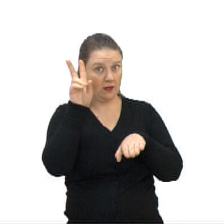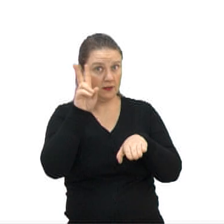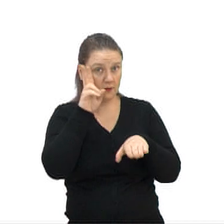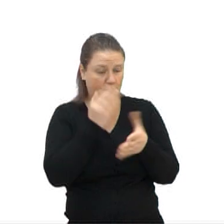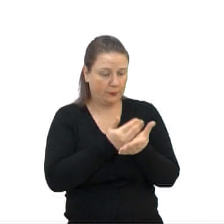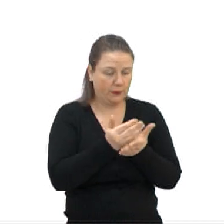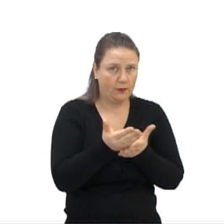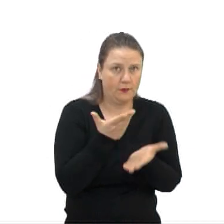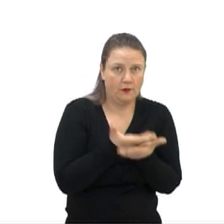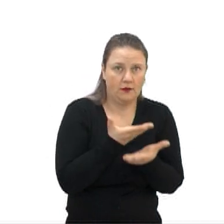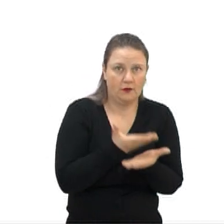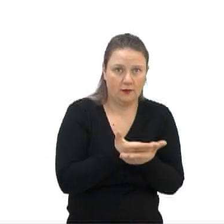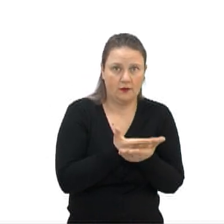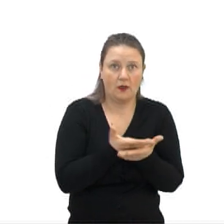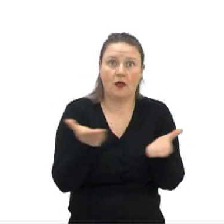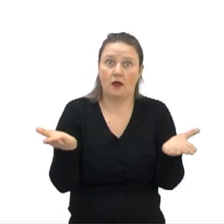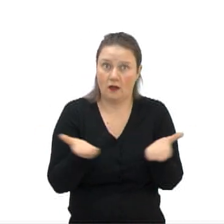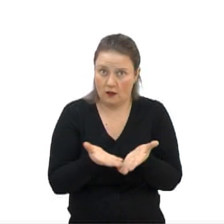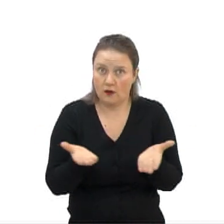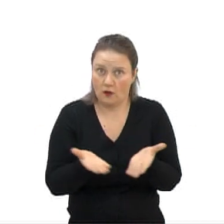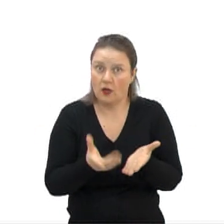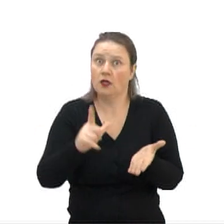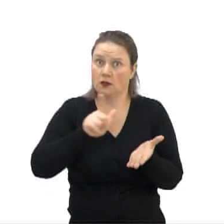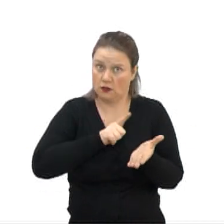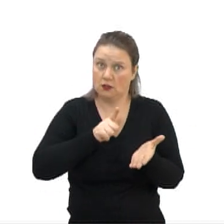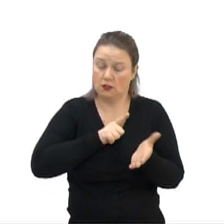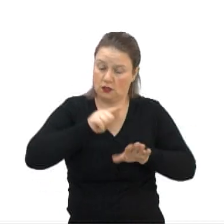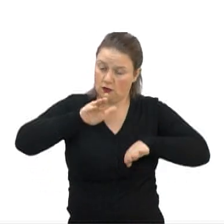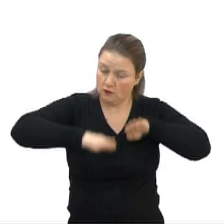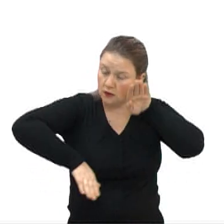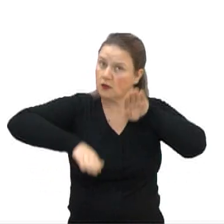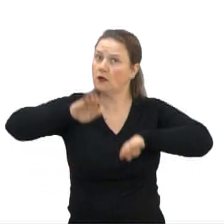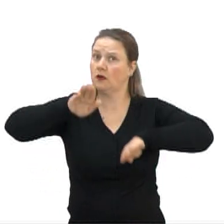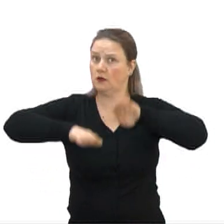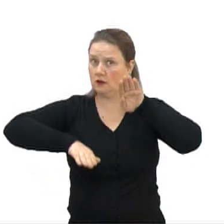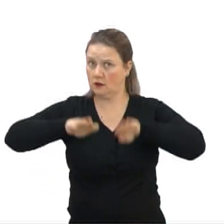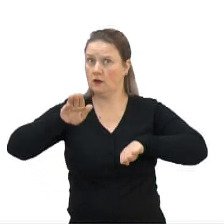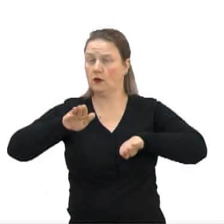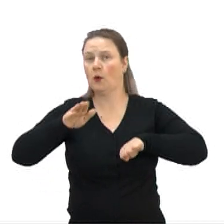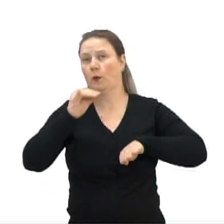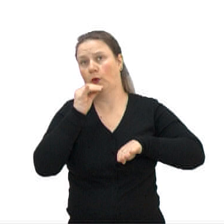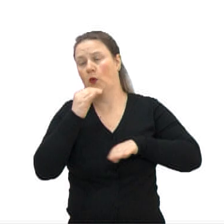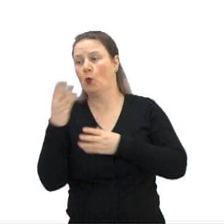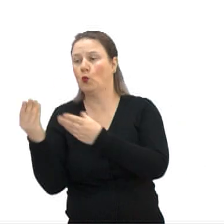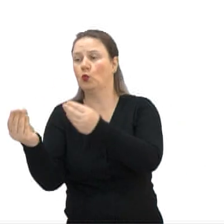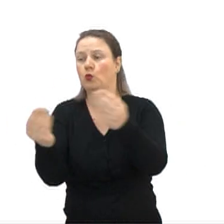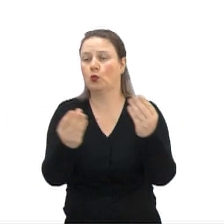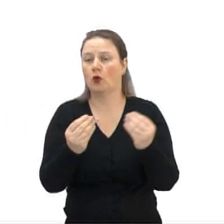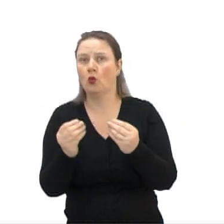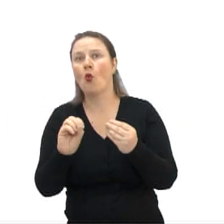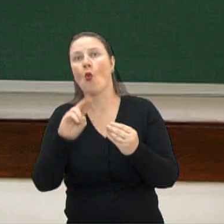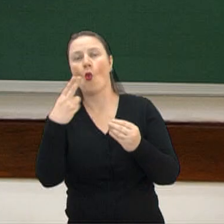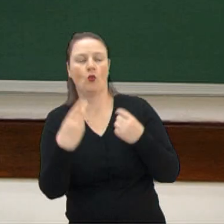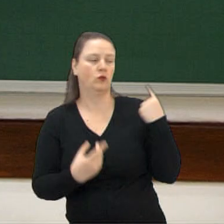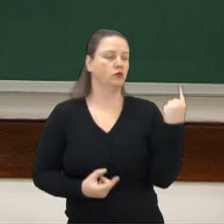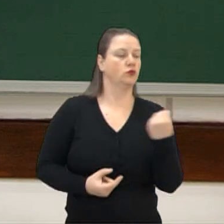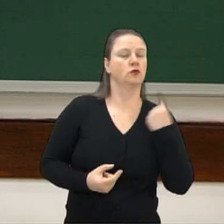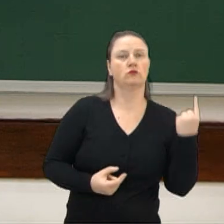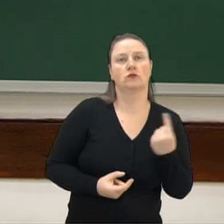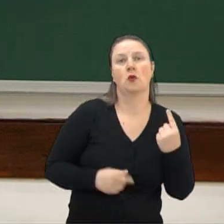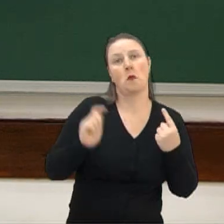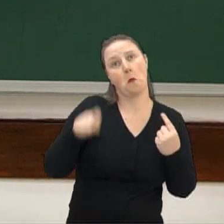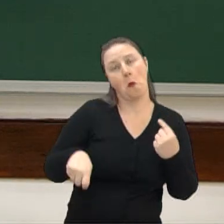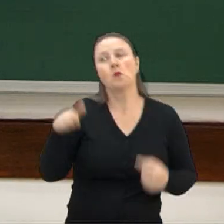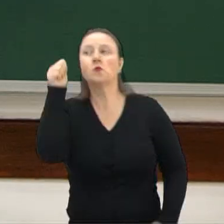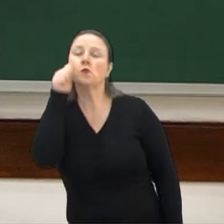palavra invariável? Agora a gente vai pensar na variável. A variável é aquela que vai para o plural, singular, pode ser no masculino, pode